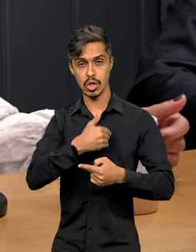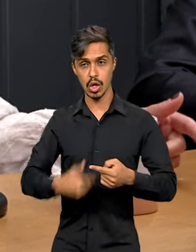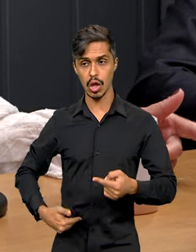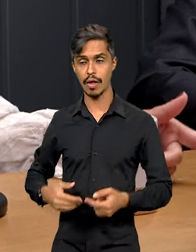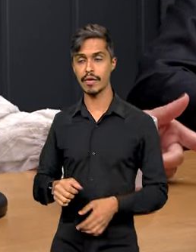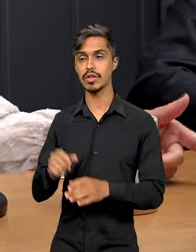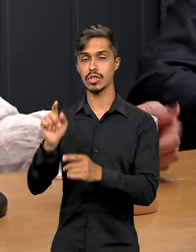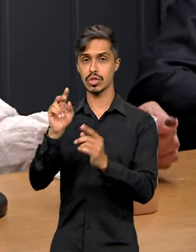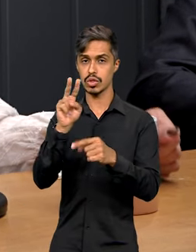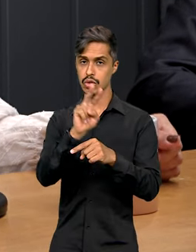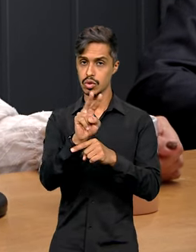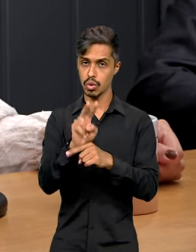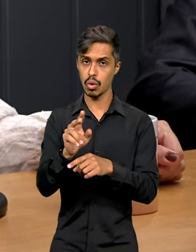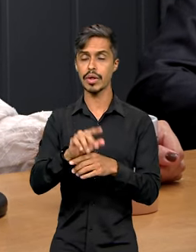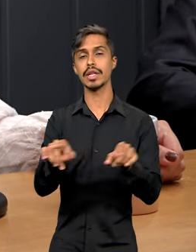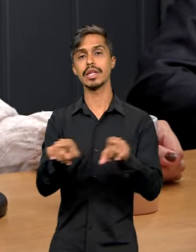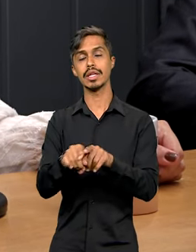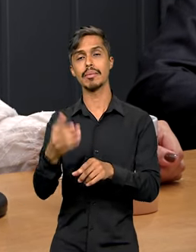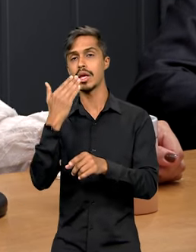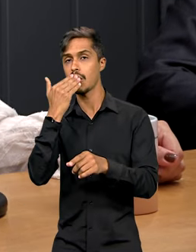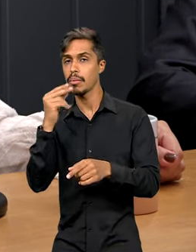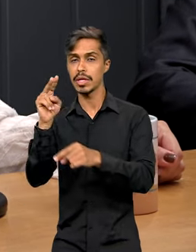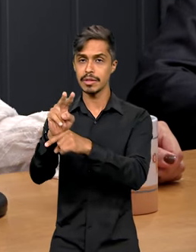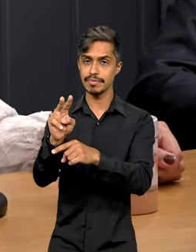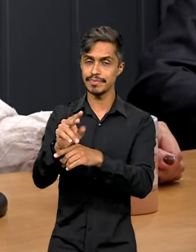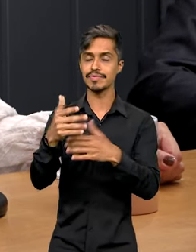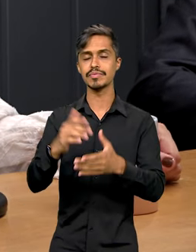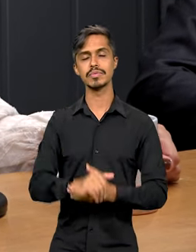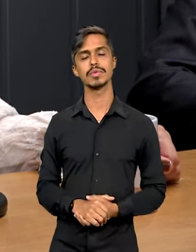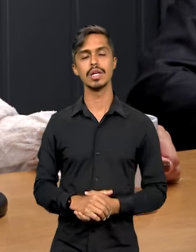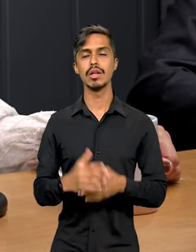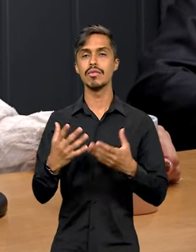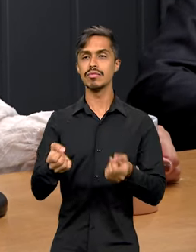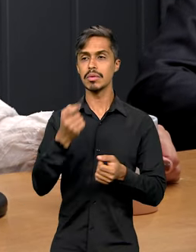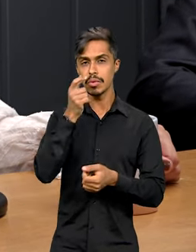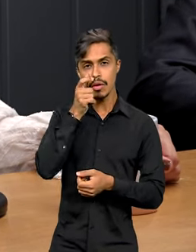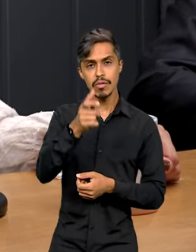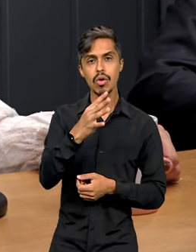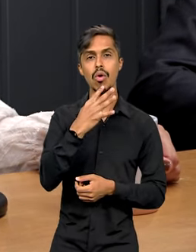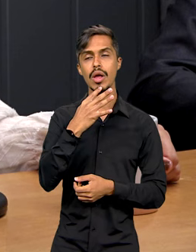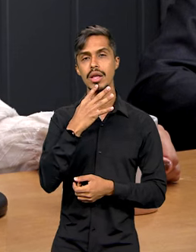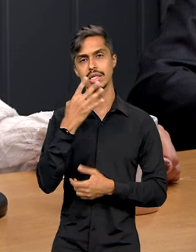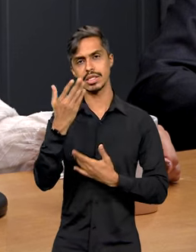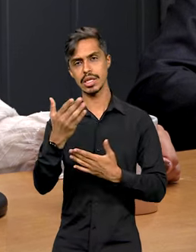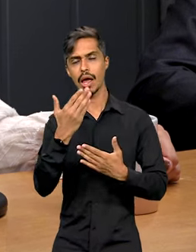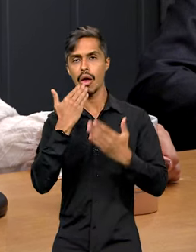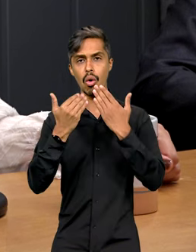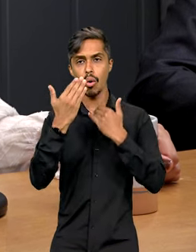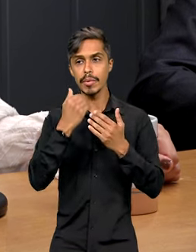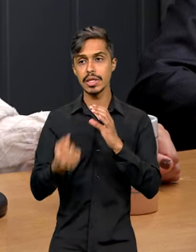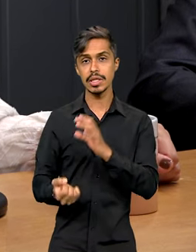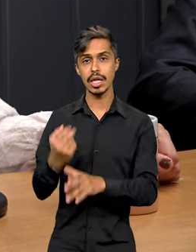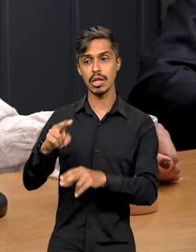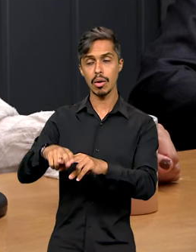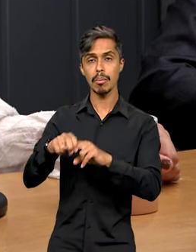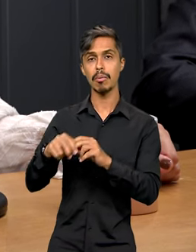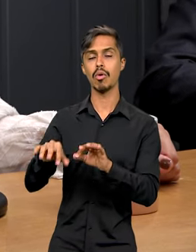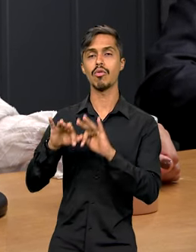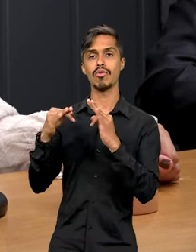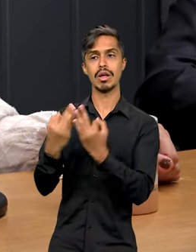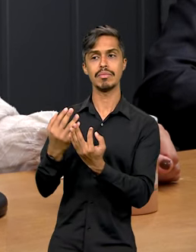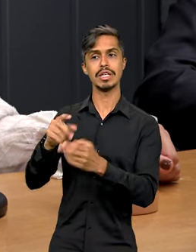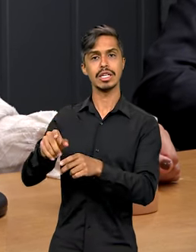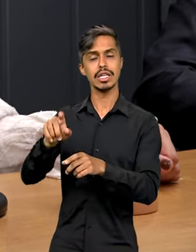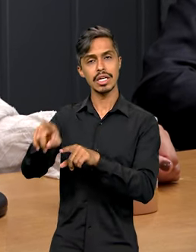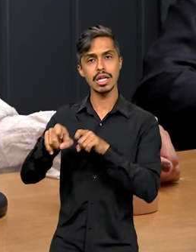cuidados e a de alimentação vamos conhecer sobre essa que conta com alimentos produzidos por Agricultura